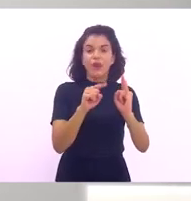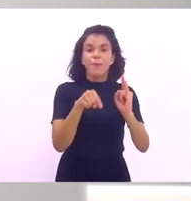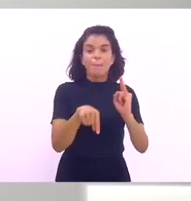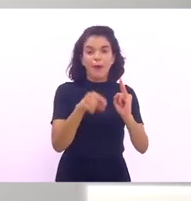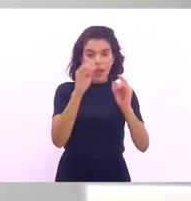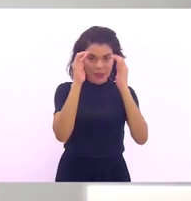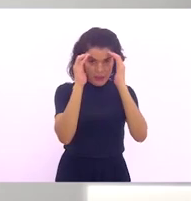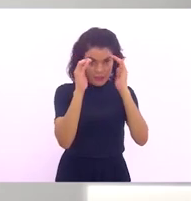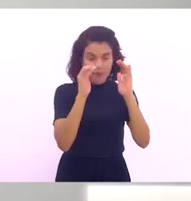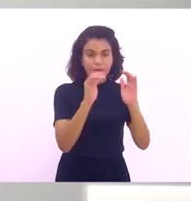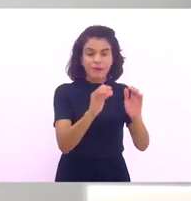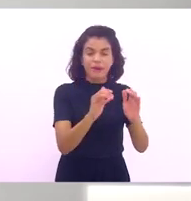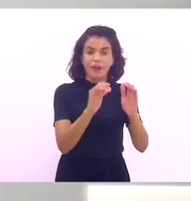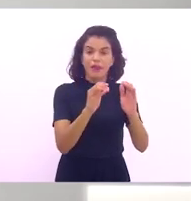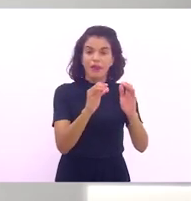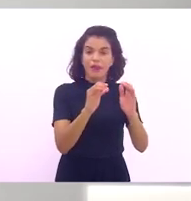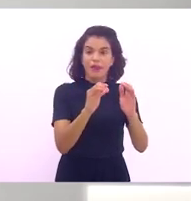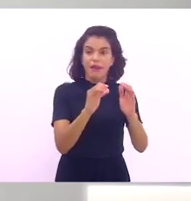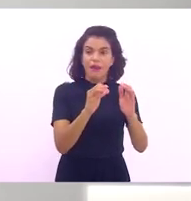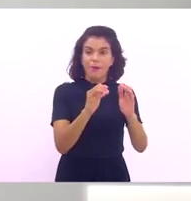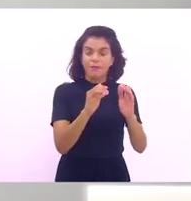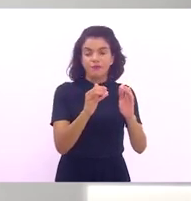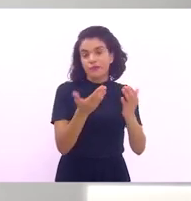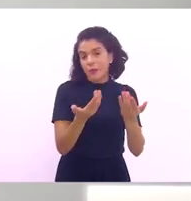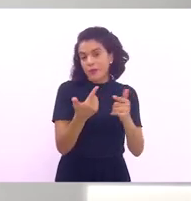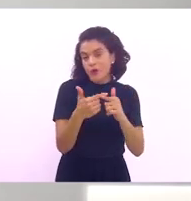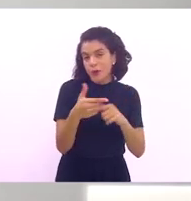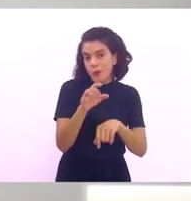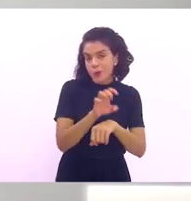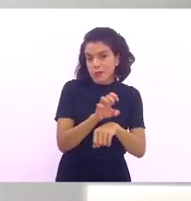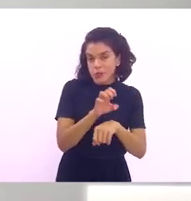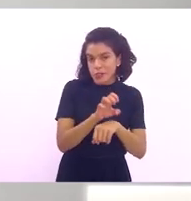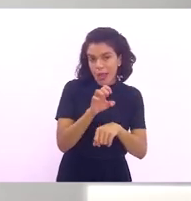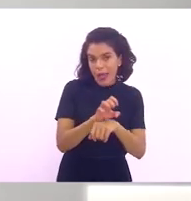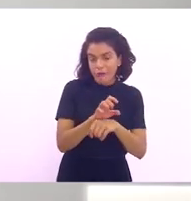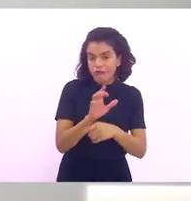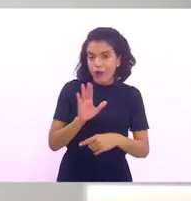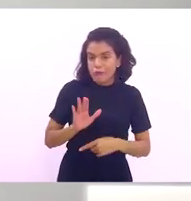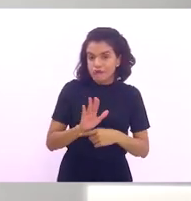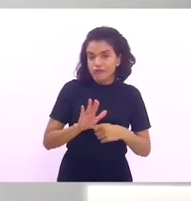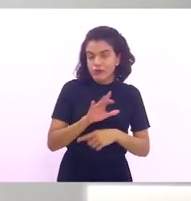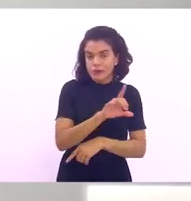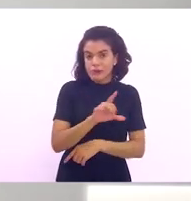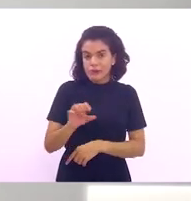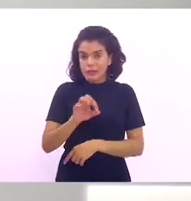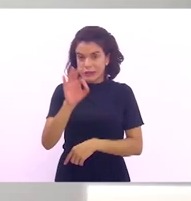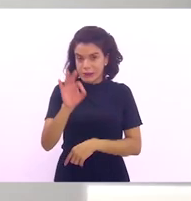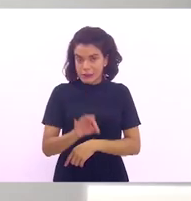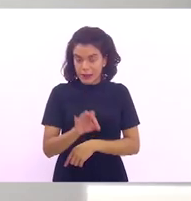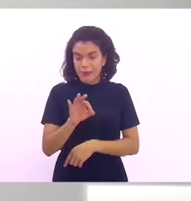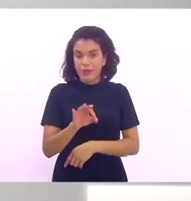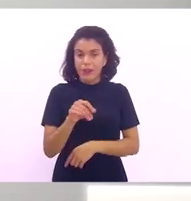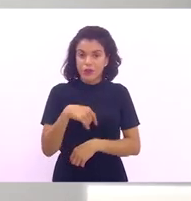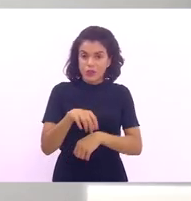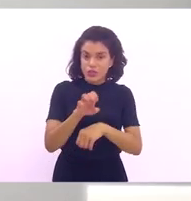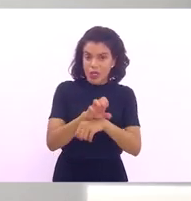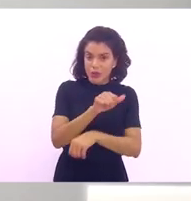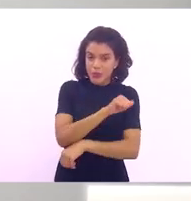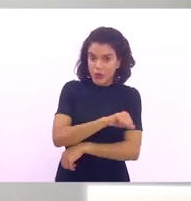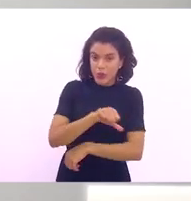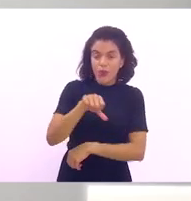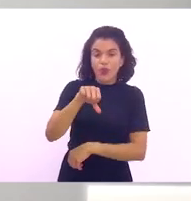essa função que o estado não cumpre na sua totalidade né no estado do Rio de Janeiro